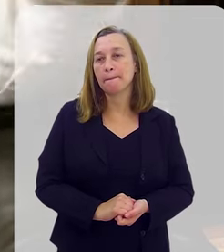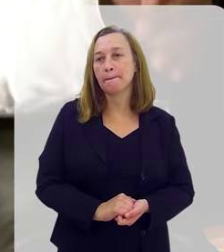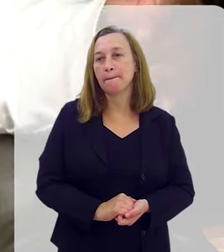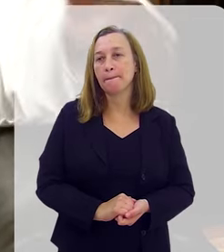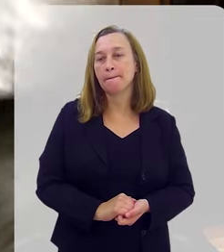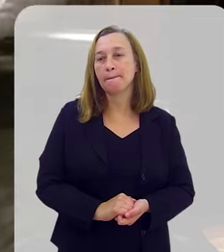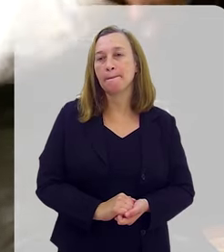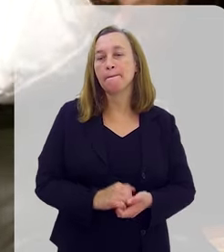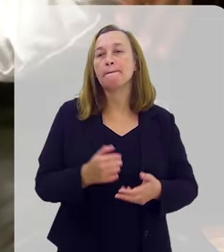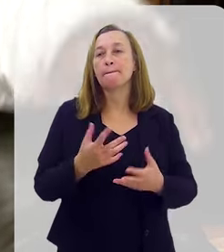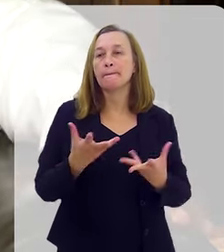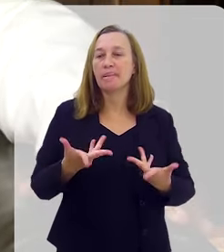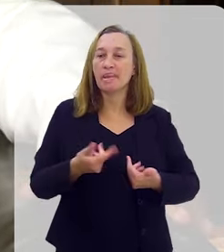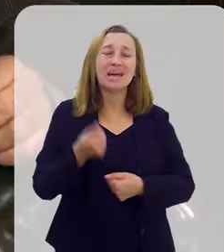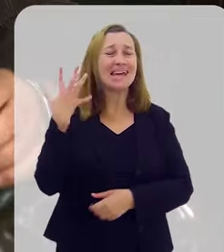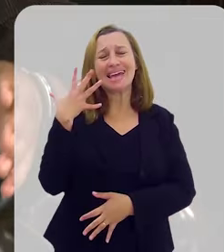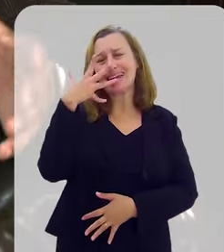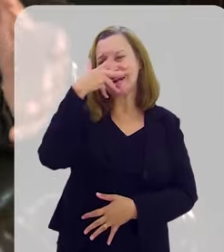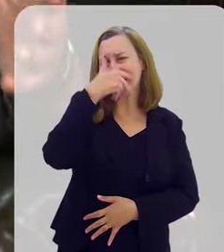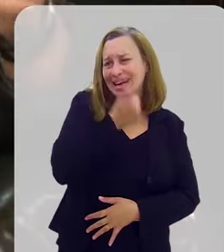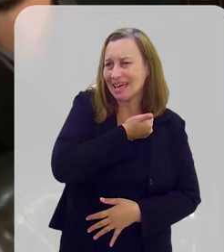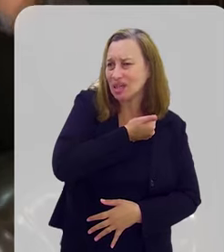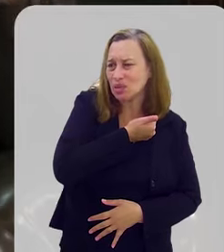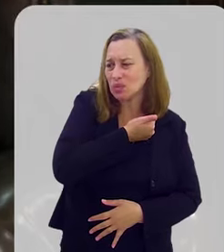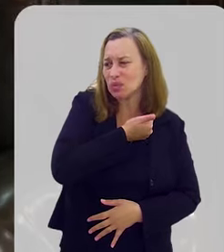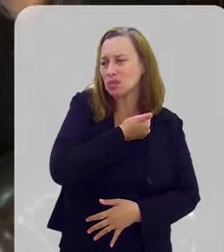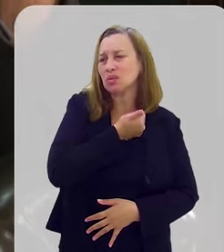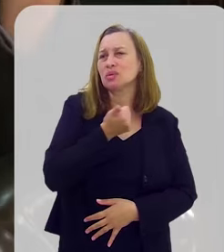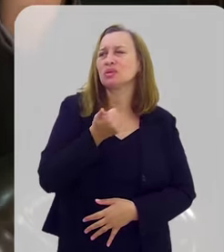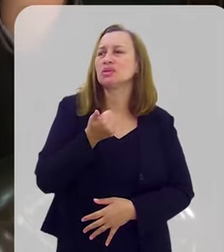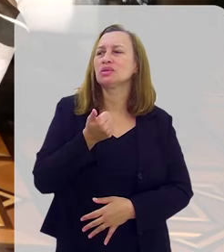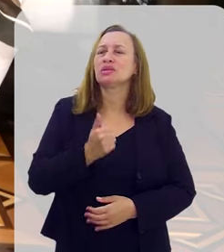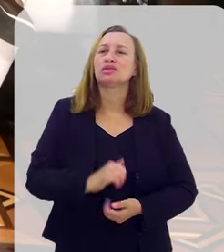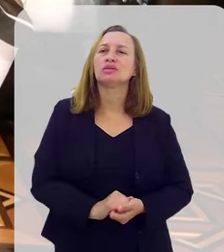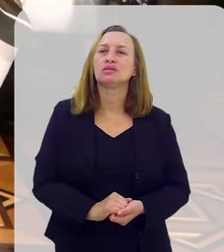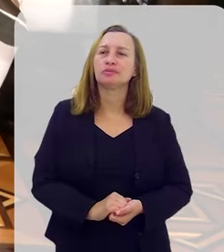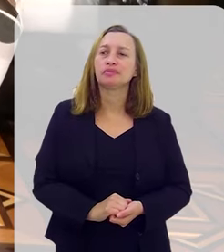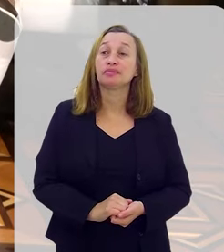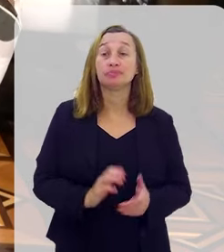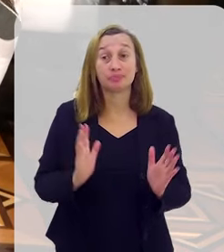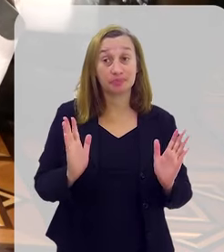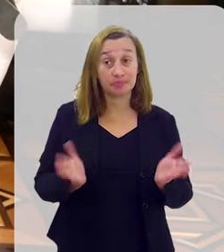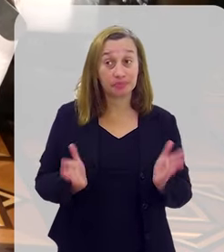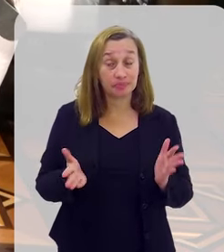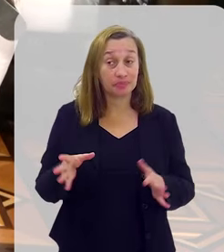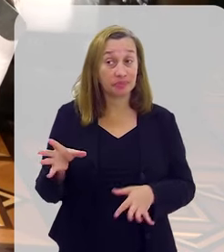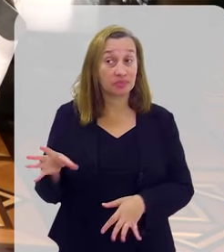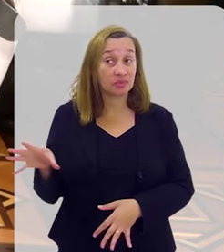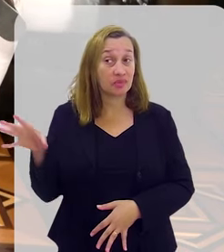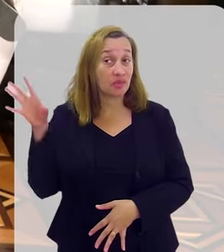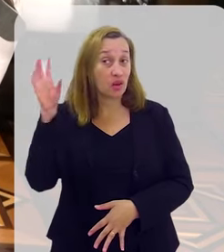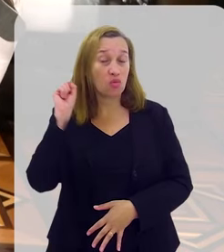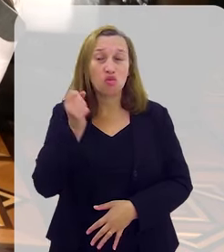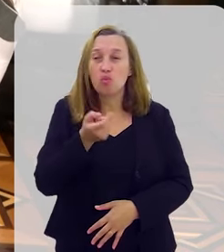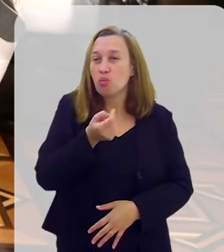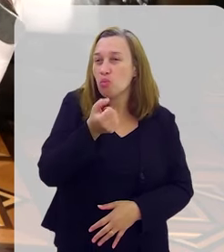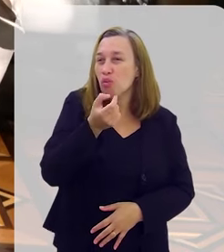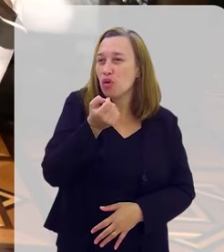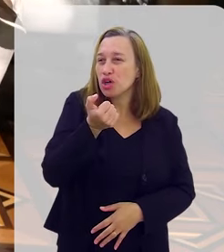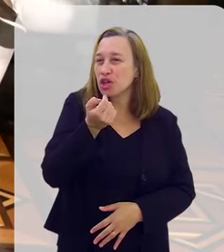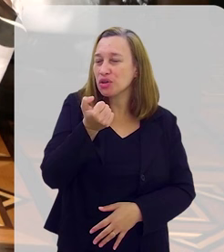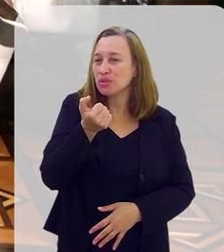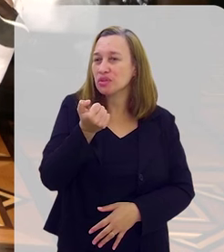me impedisse de chegar nesses outros lugares. Coisa linda, é isso aí, é desse jeito. E agora a gente vai ver um pouquinho